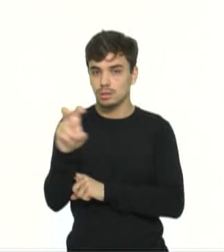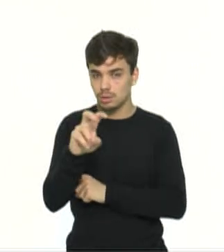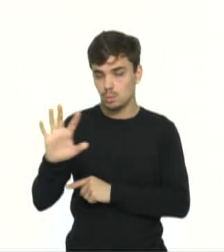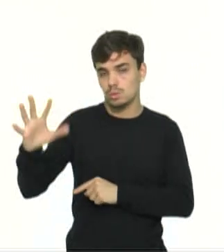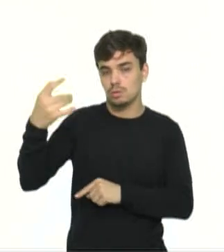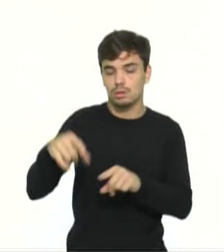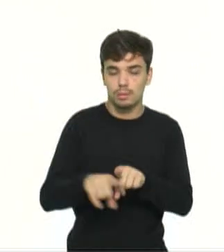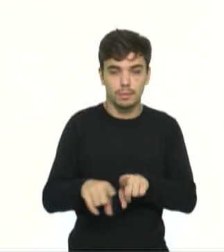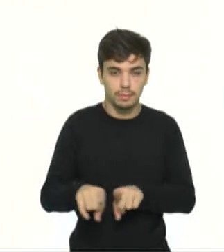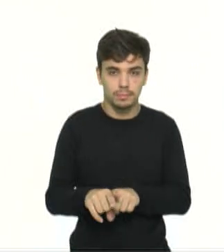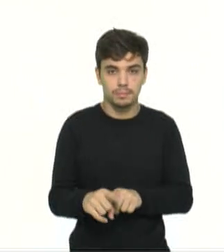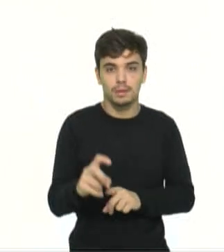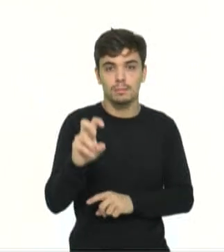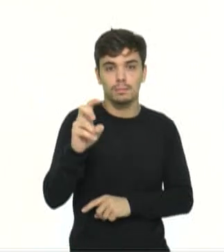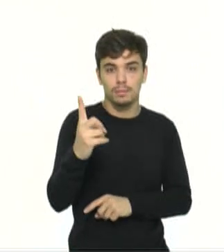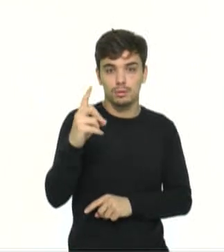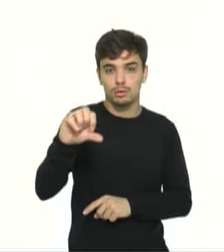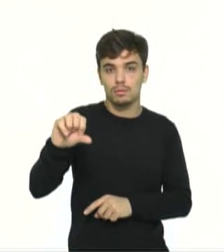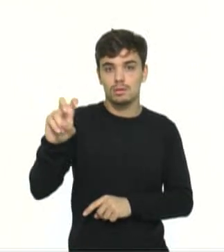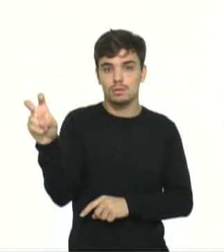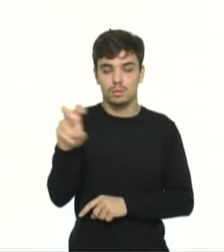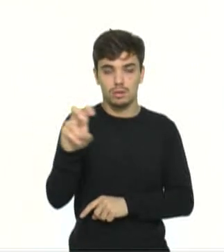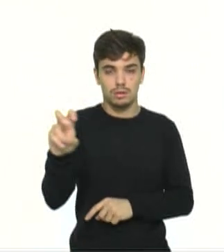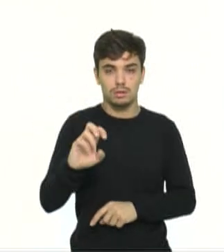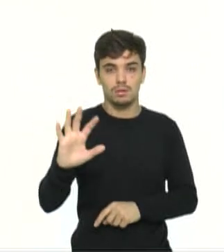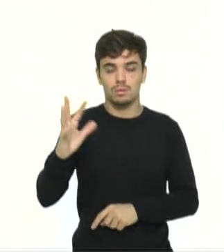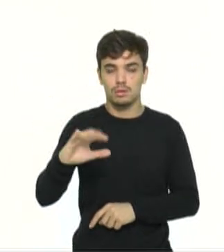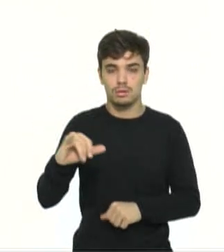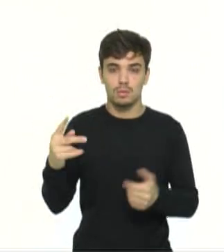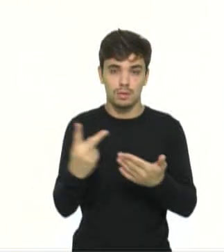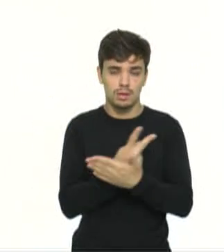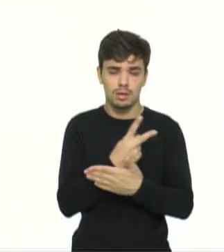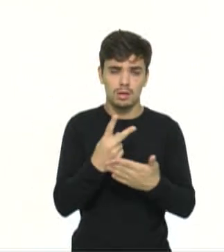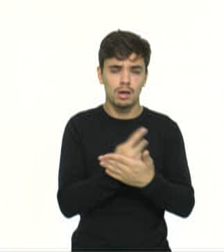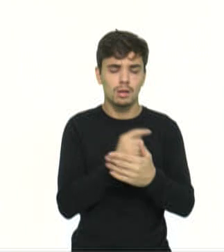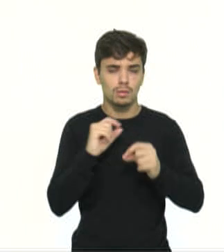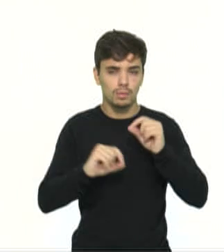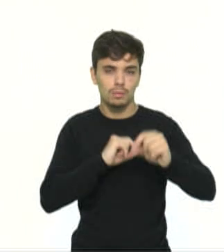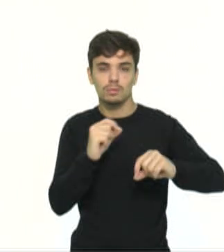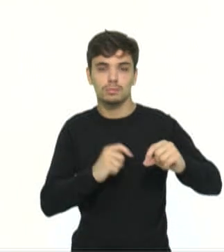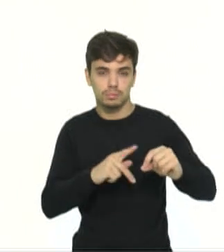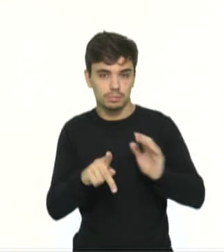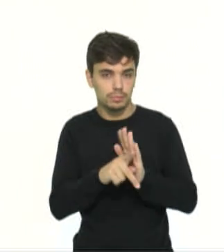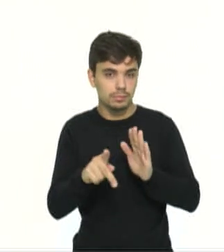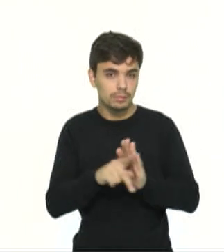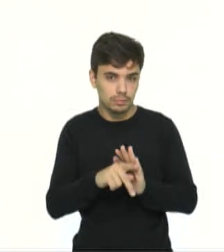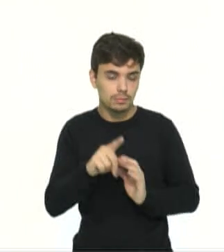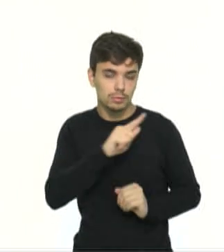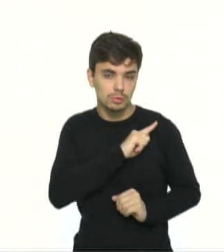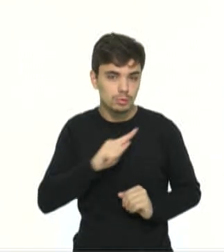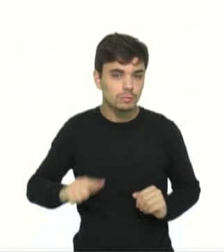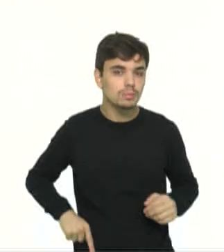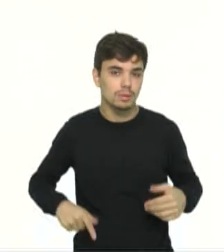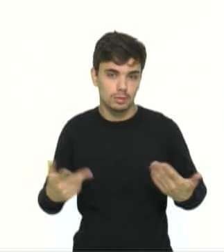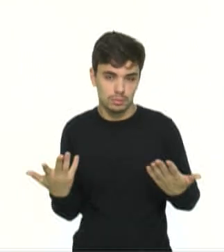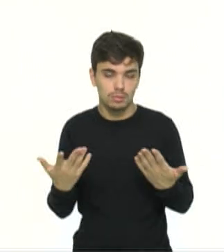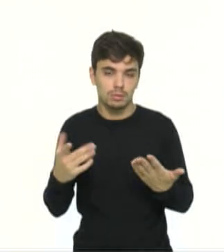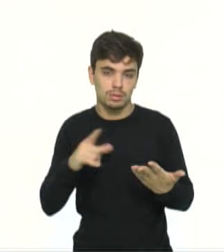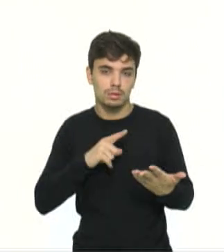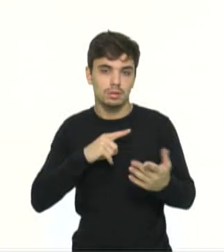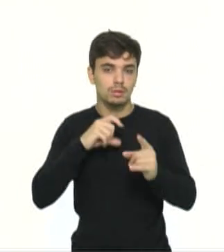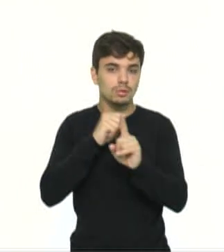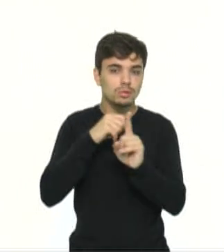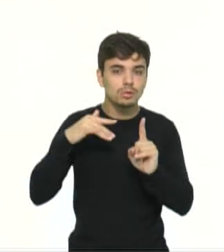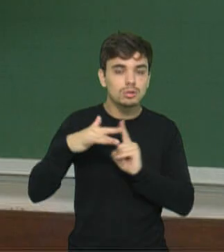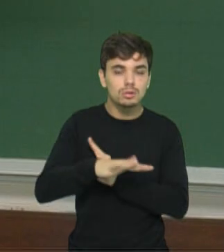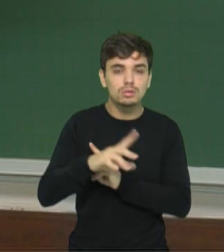Em 1955, o golpe colocou na ilegalidade o partido do Movimento Nacional Justicialista, que era organizado